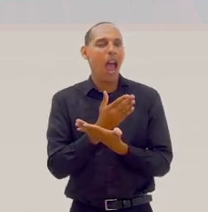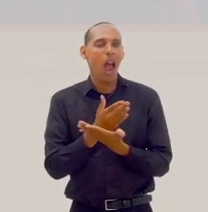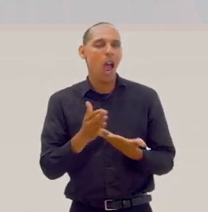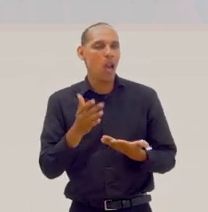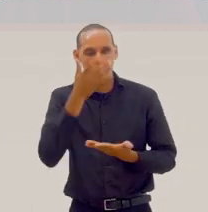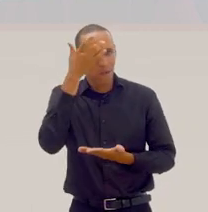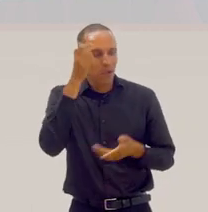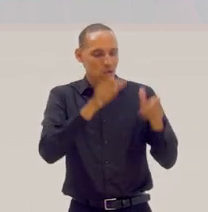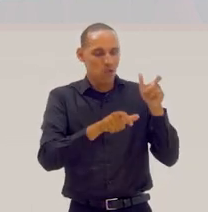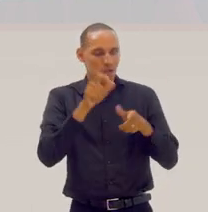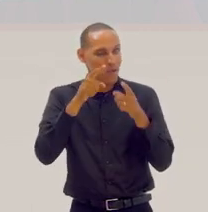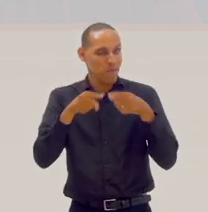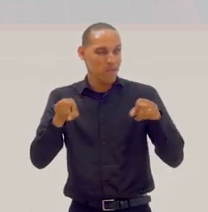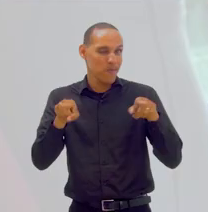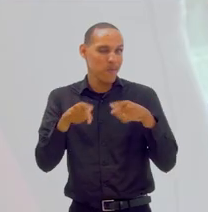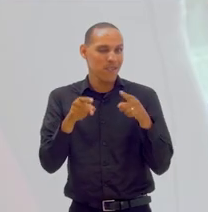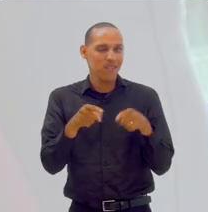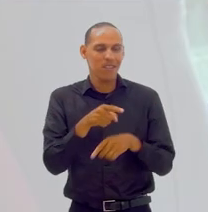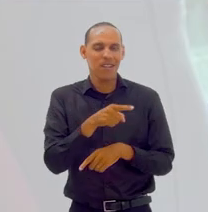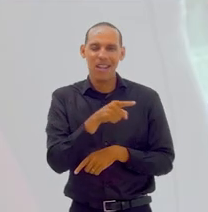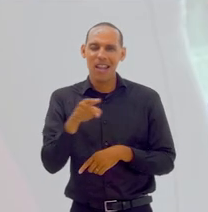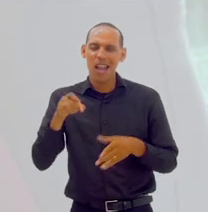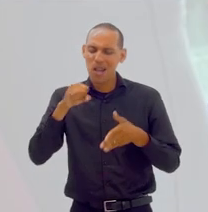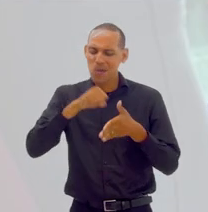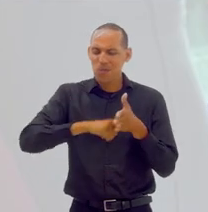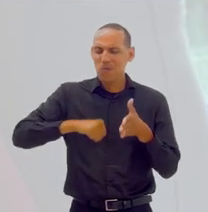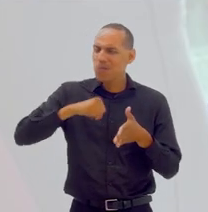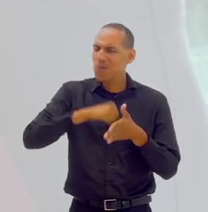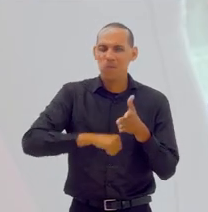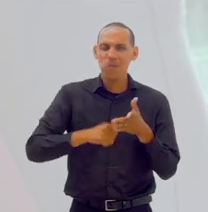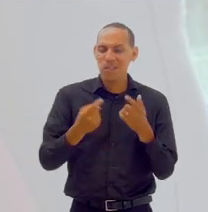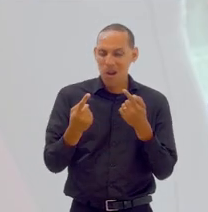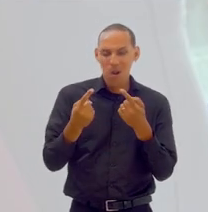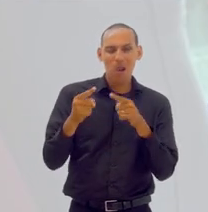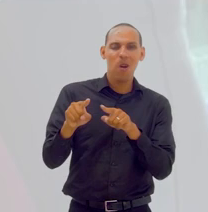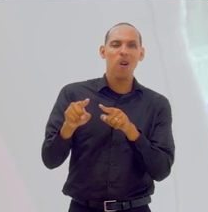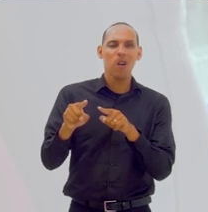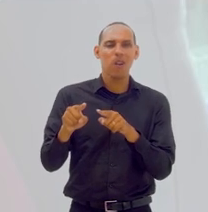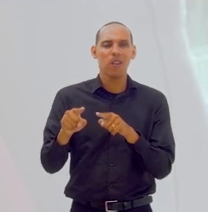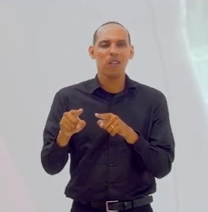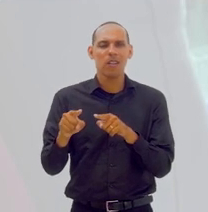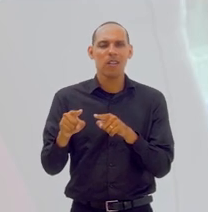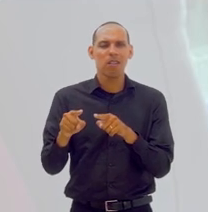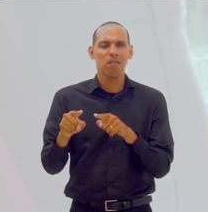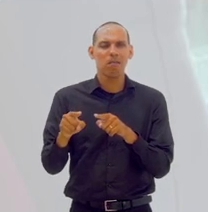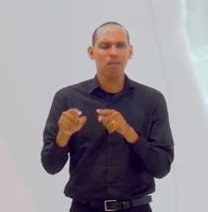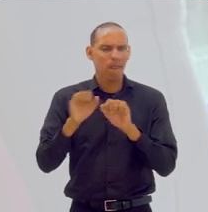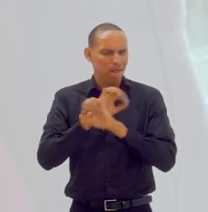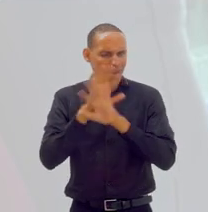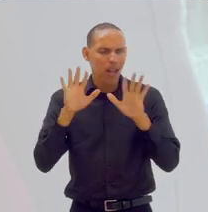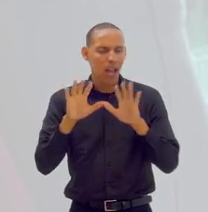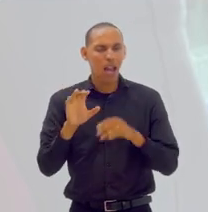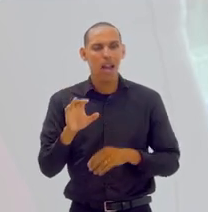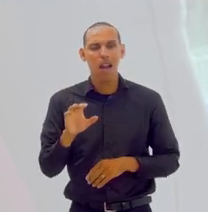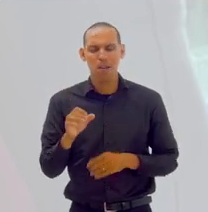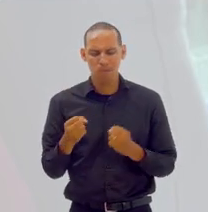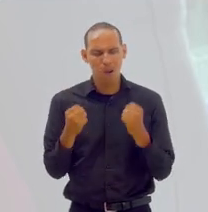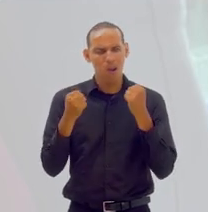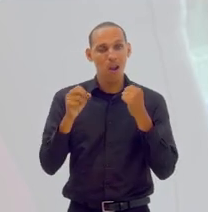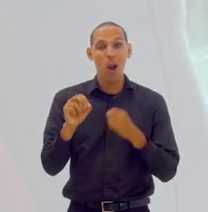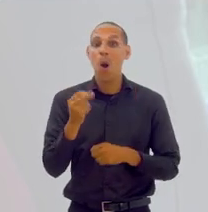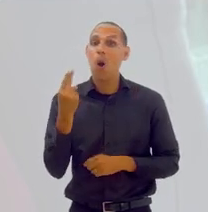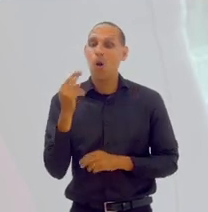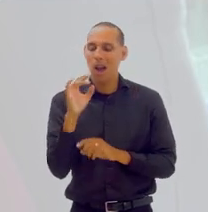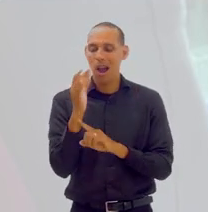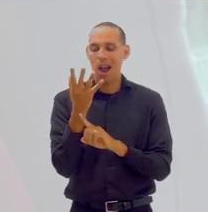músicos, e se não lutassem contra de de maneira veemente, poderiam, através da